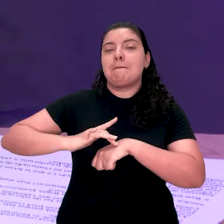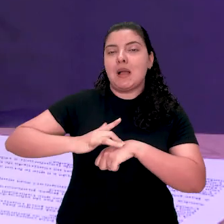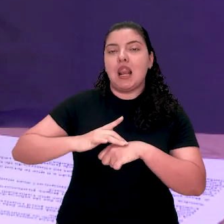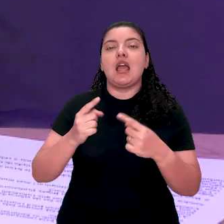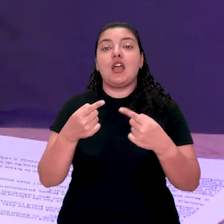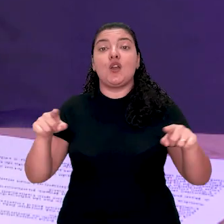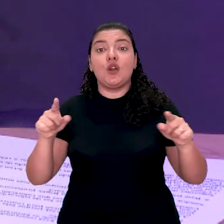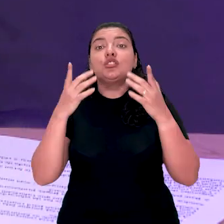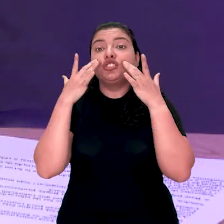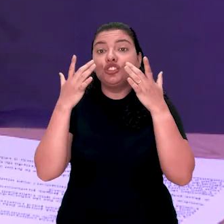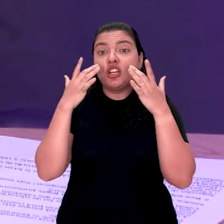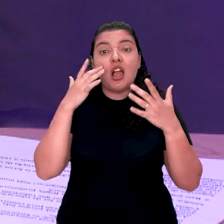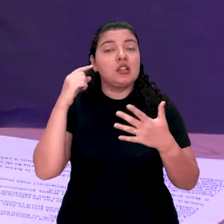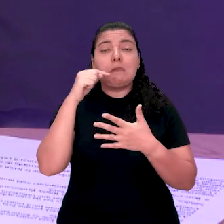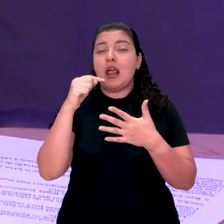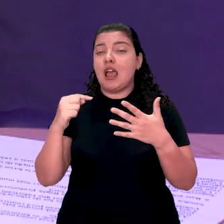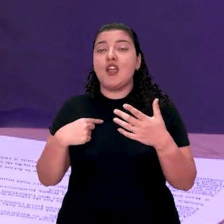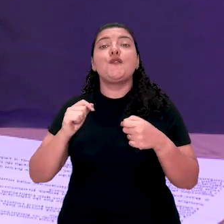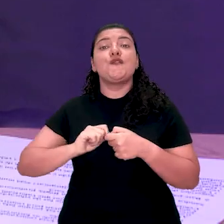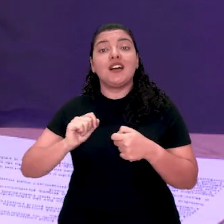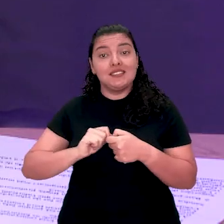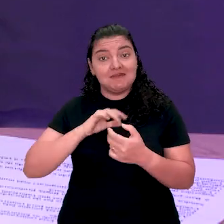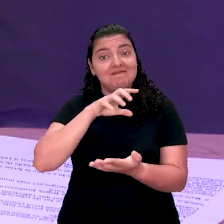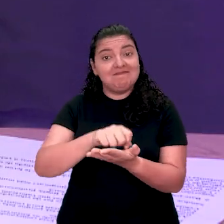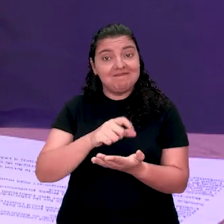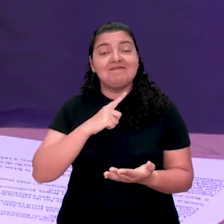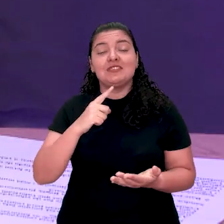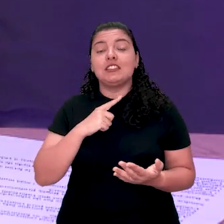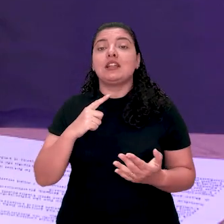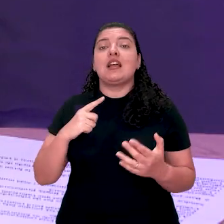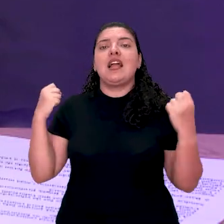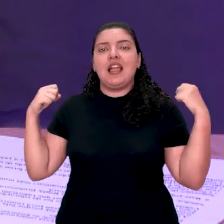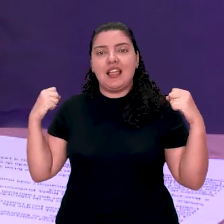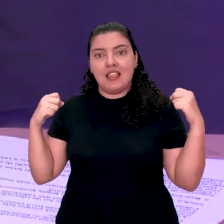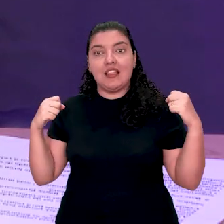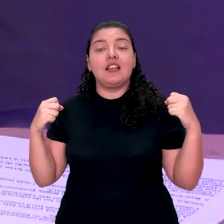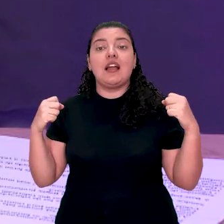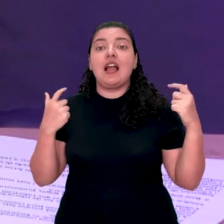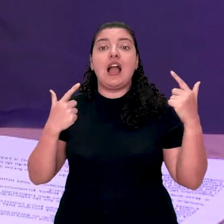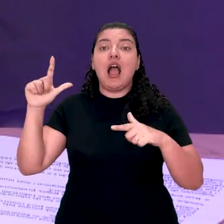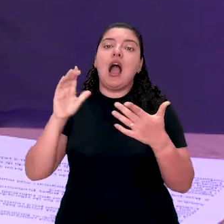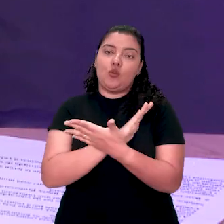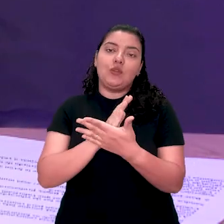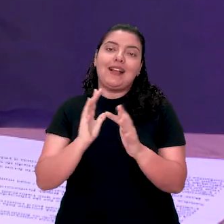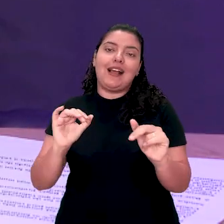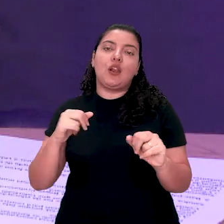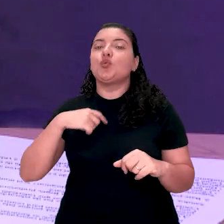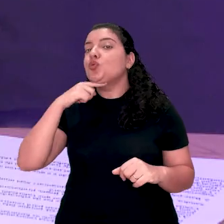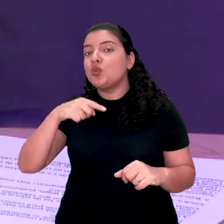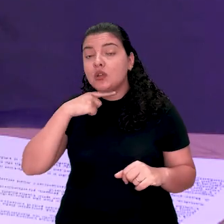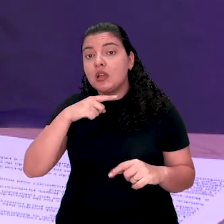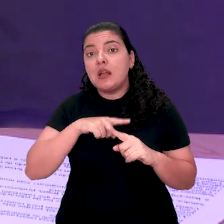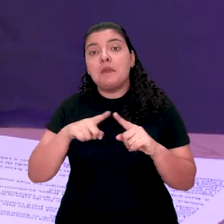coral, o teatro. Tudo. Eu fazia. Tipo assim, tinha coisa, educação física, tinha atividade que eu não conseguia. Mas a escola